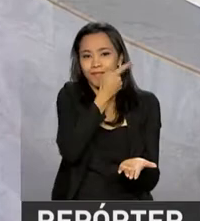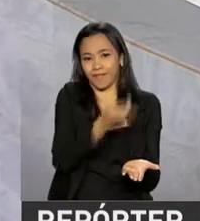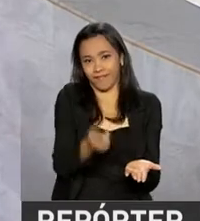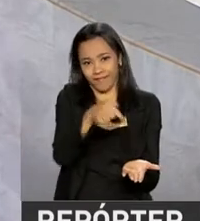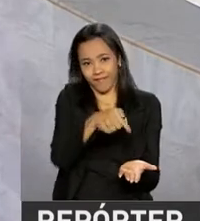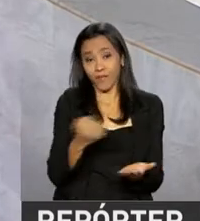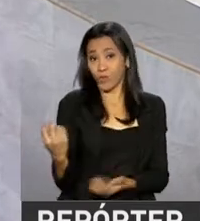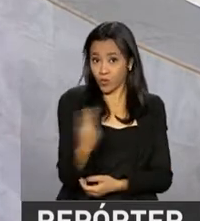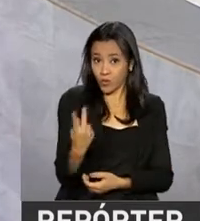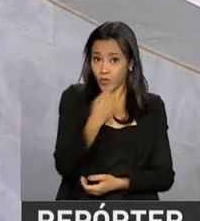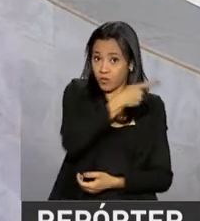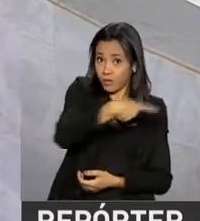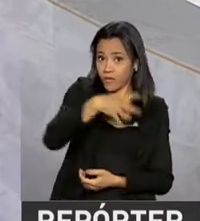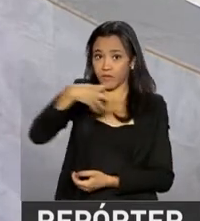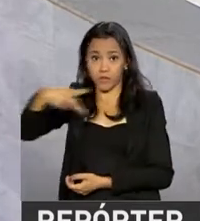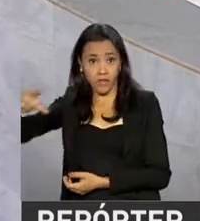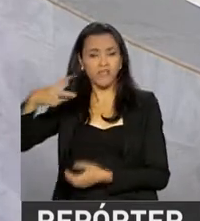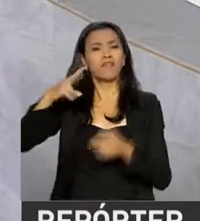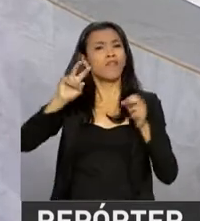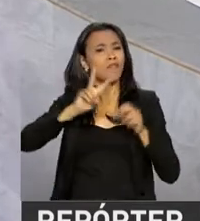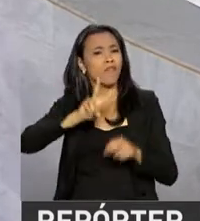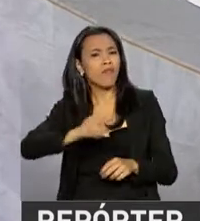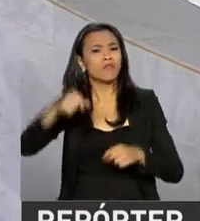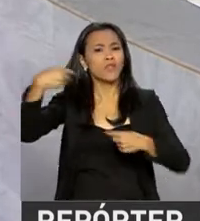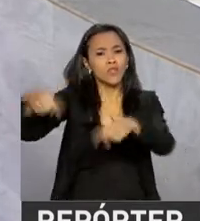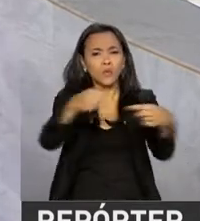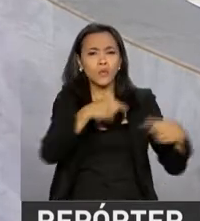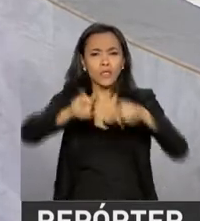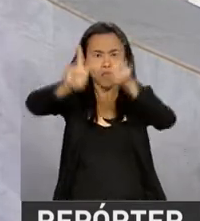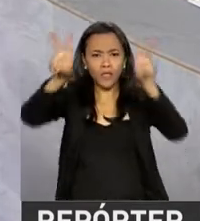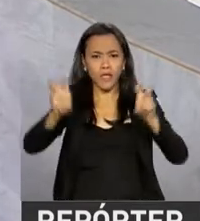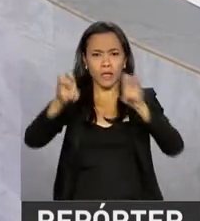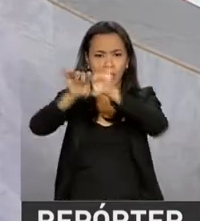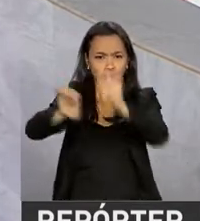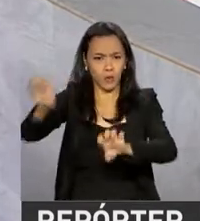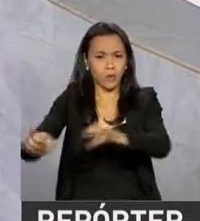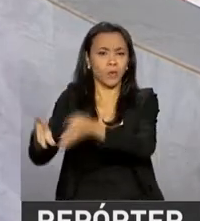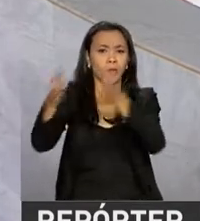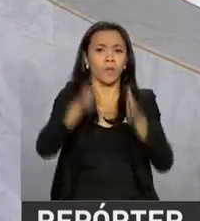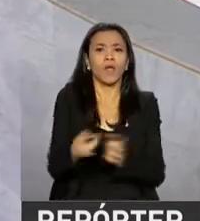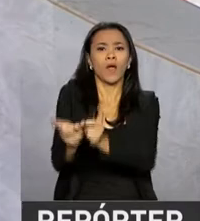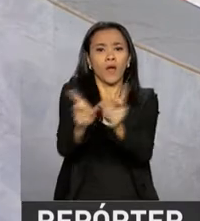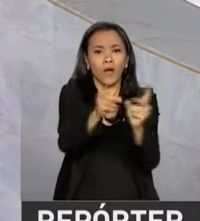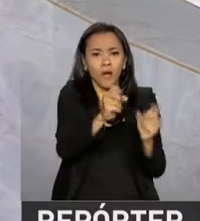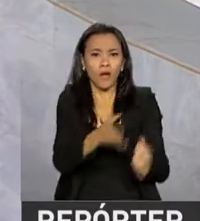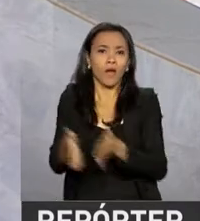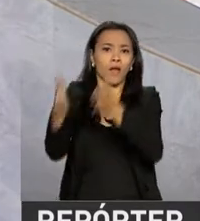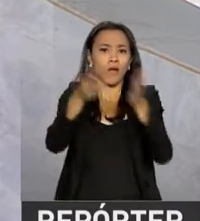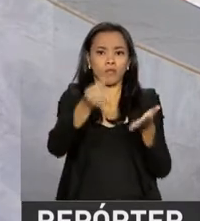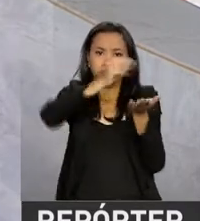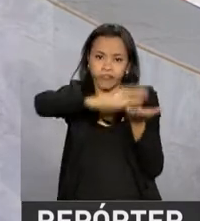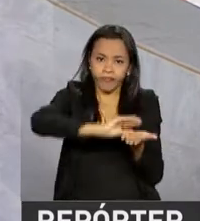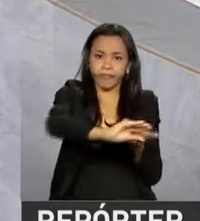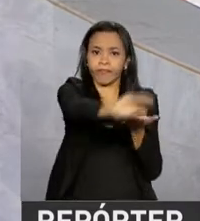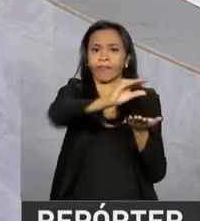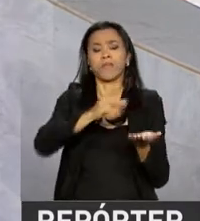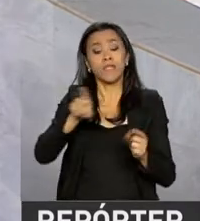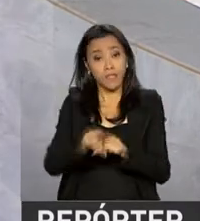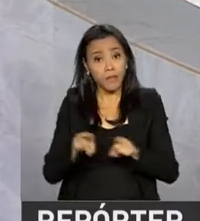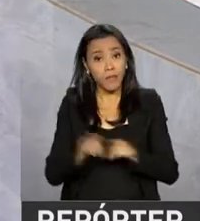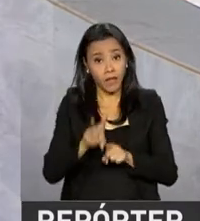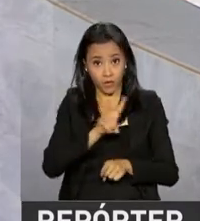os presidentes vão discutir assuntos nas áreas de infraestrutura comércio e investimento e também vão avaliar